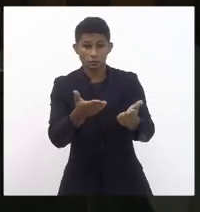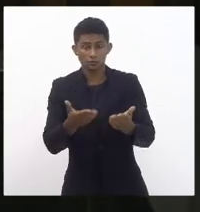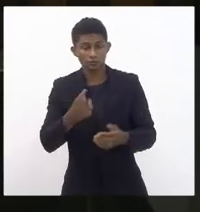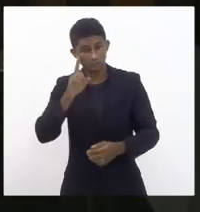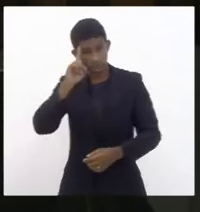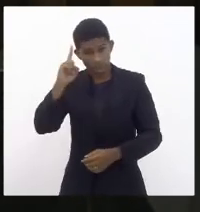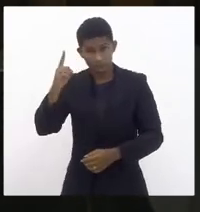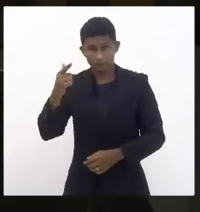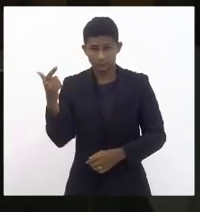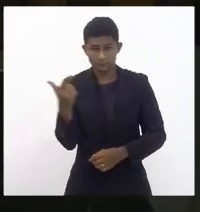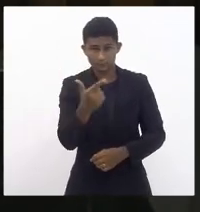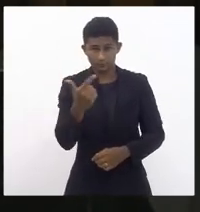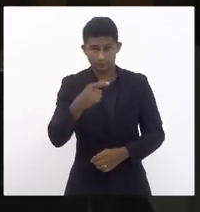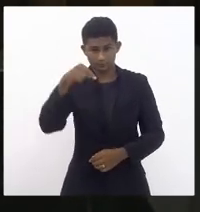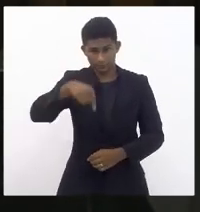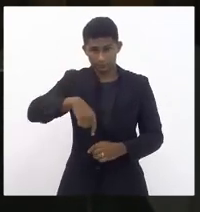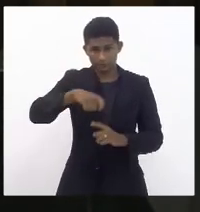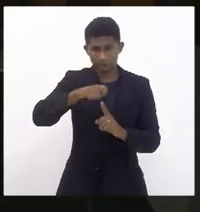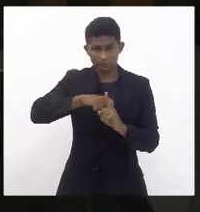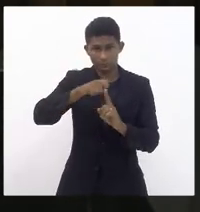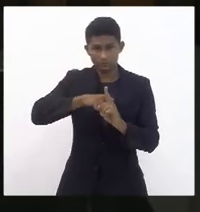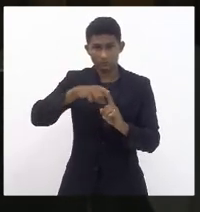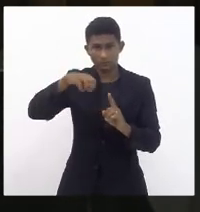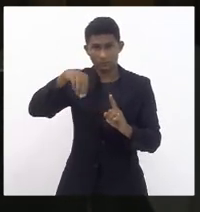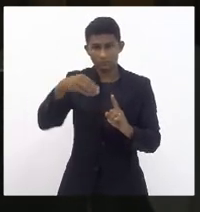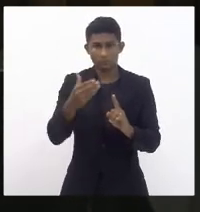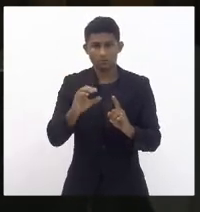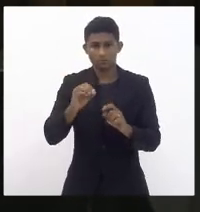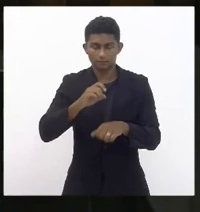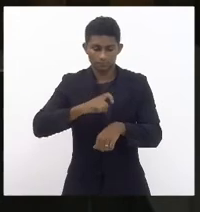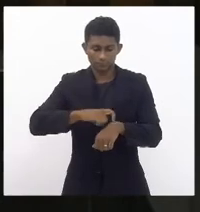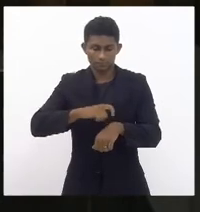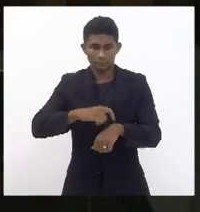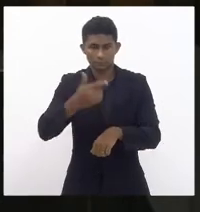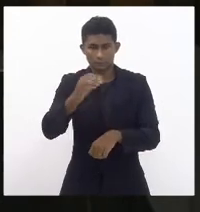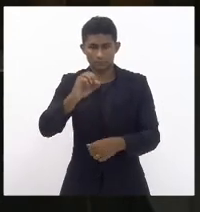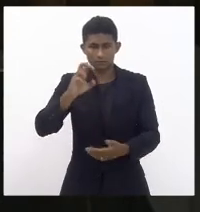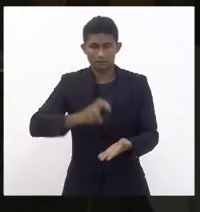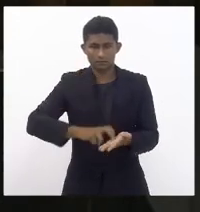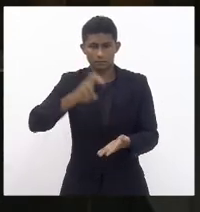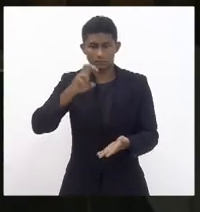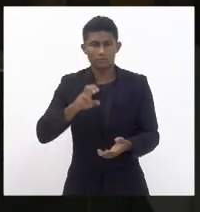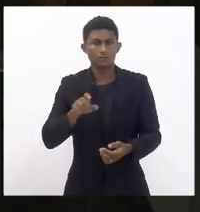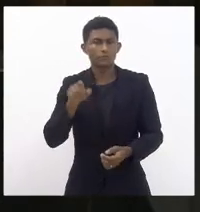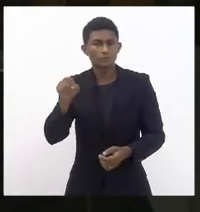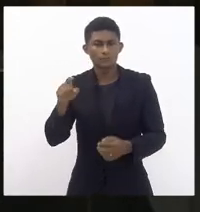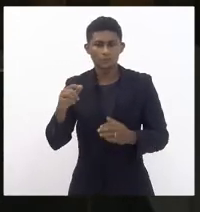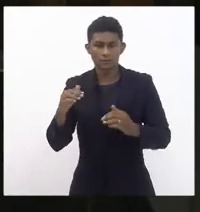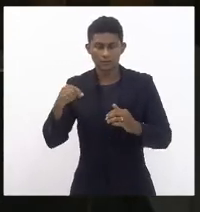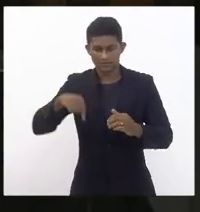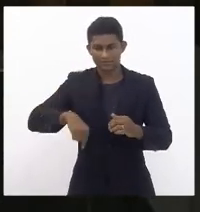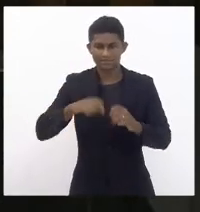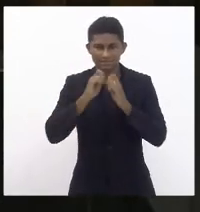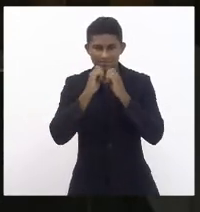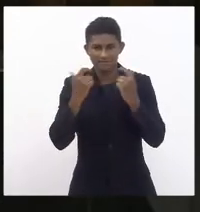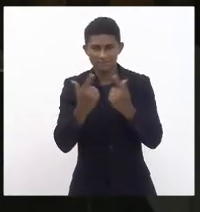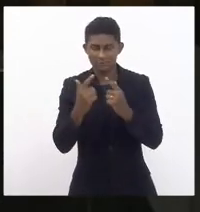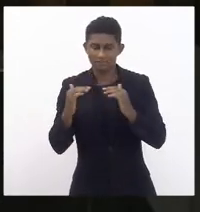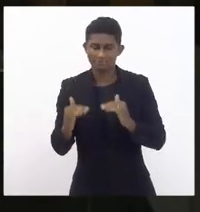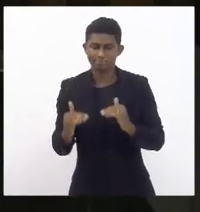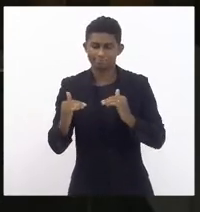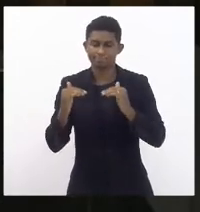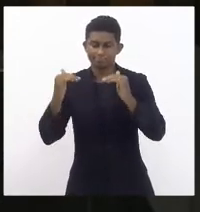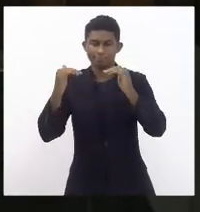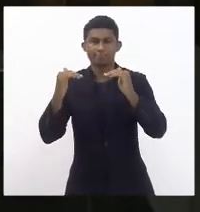dia vinte e dois desse mês agora a partir das 10 horas da manhã no 18º andar aqui dessa casa na sala